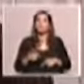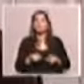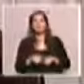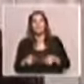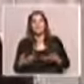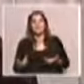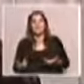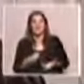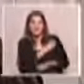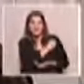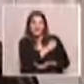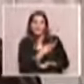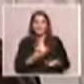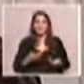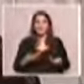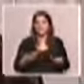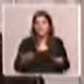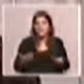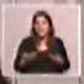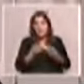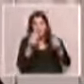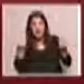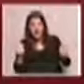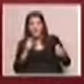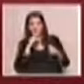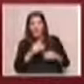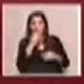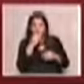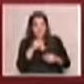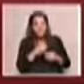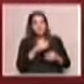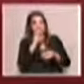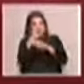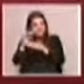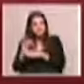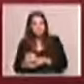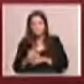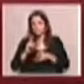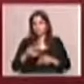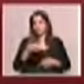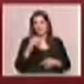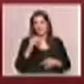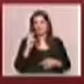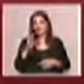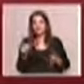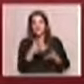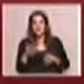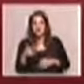são convidadas e estão deparadas com uma outra forma de distribuição alimentar, que surgiu há 20 anos, esta parte, não é?